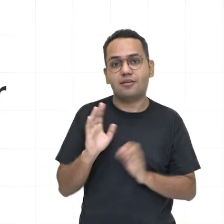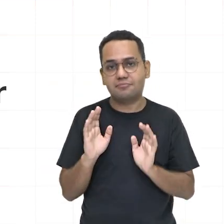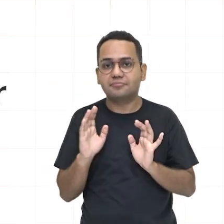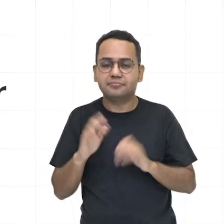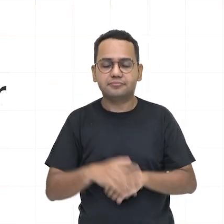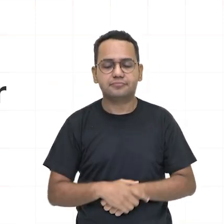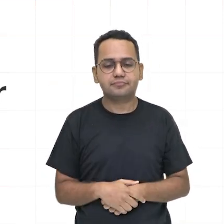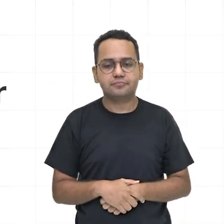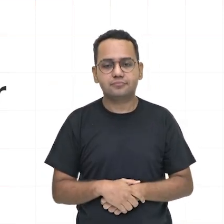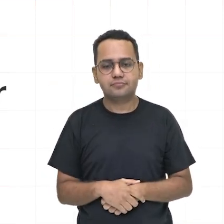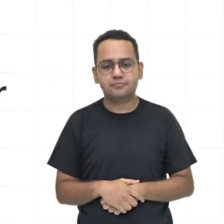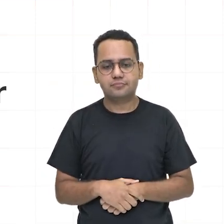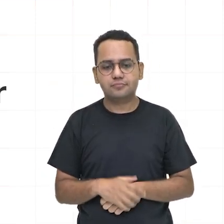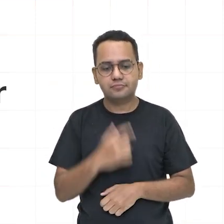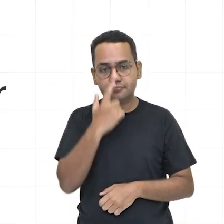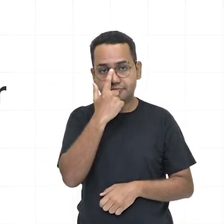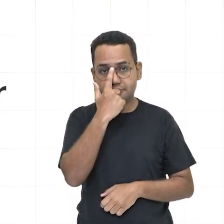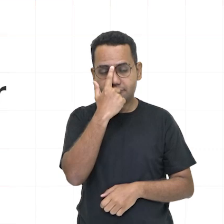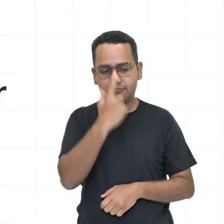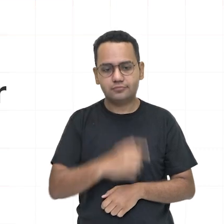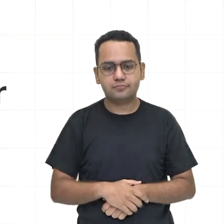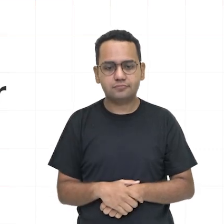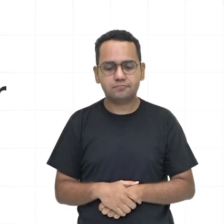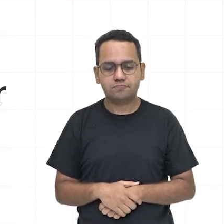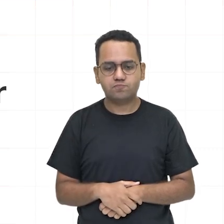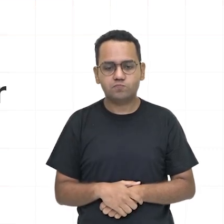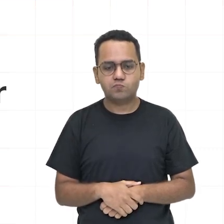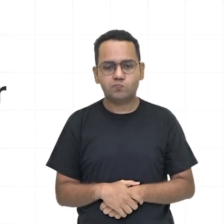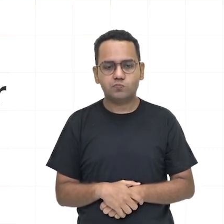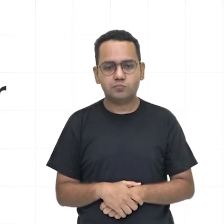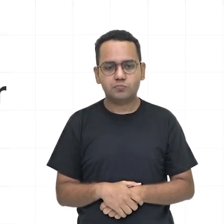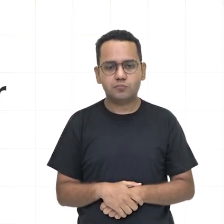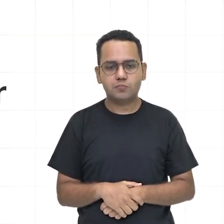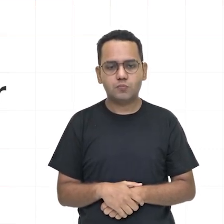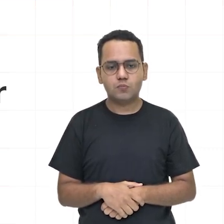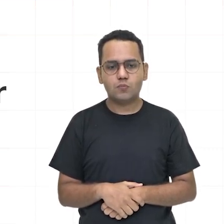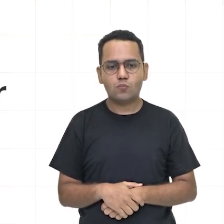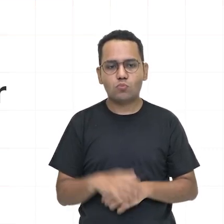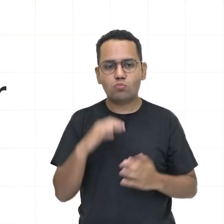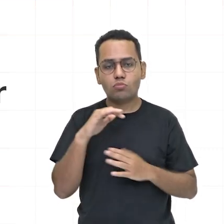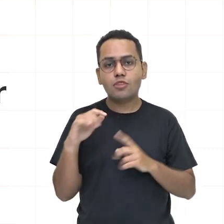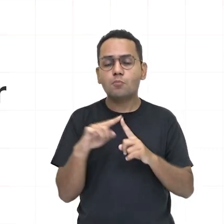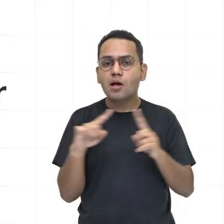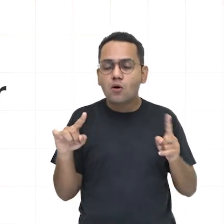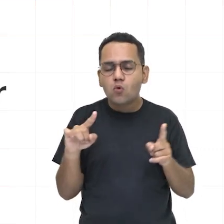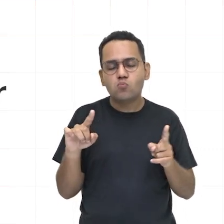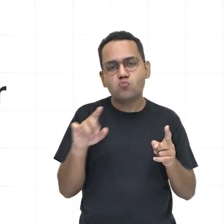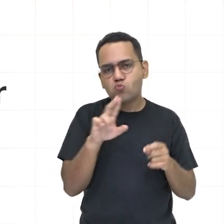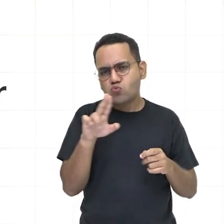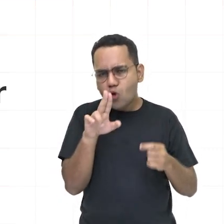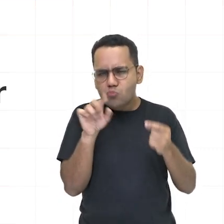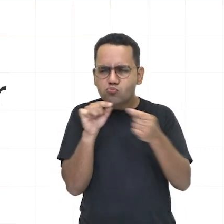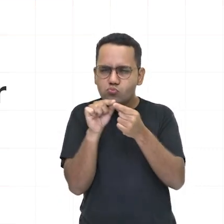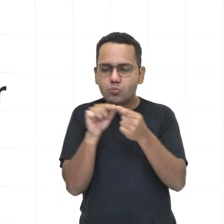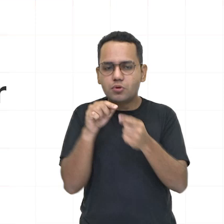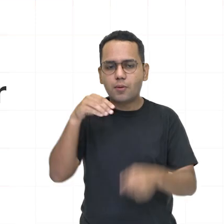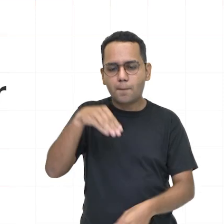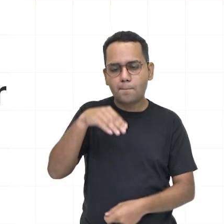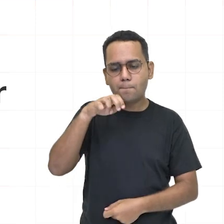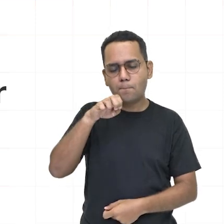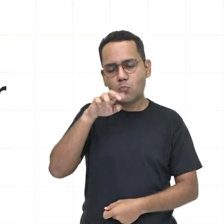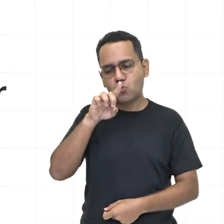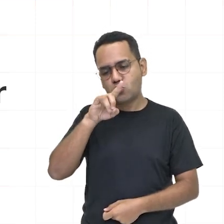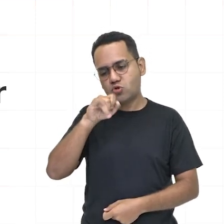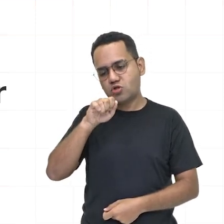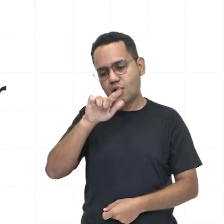conhecido esse processo, né? Ele ficou conhecido como mundialização, tá? Uma